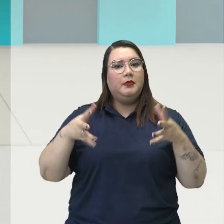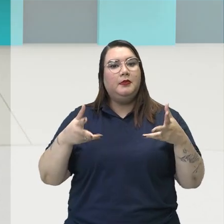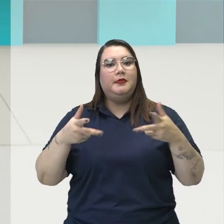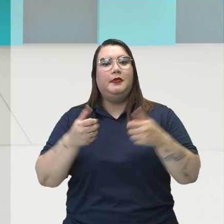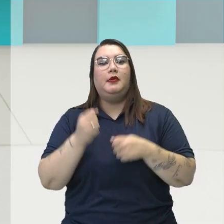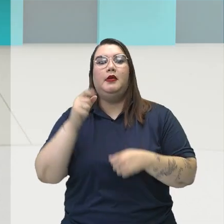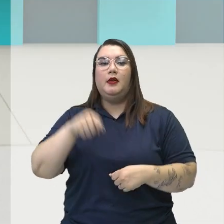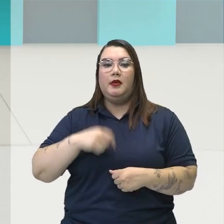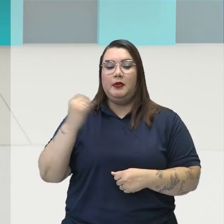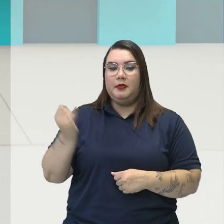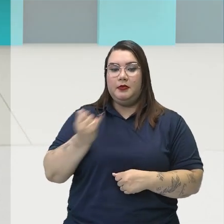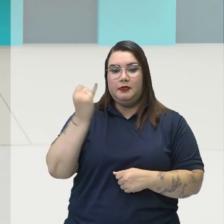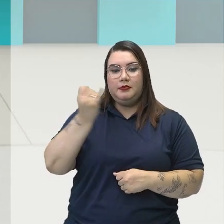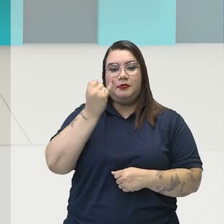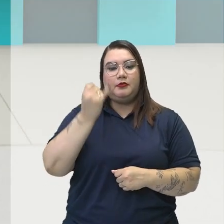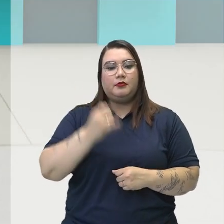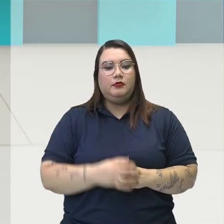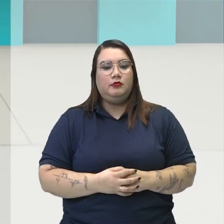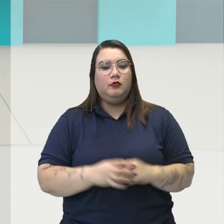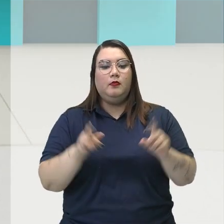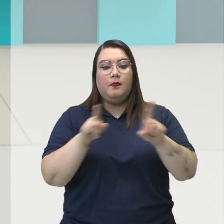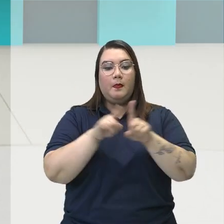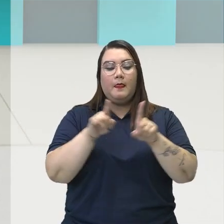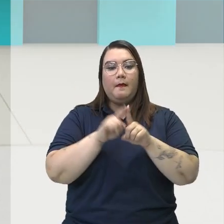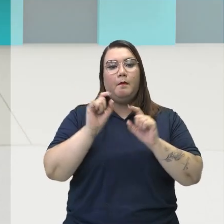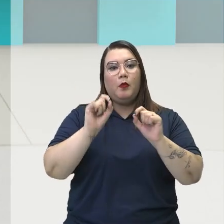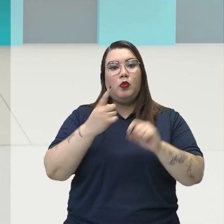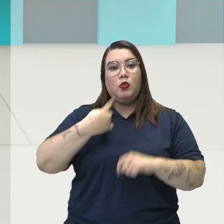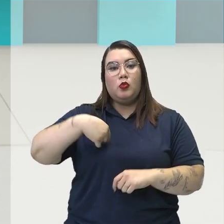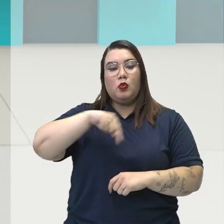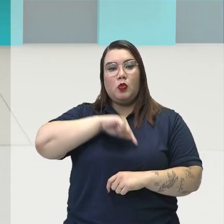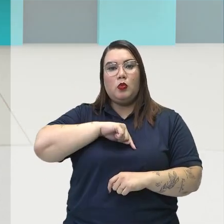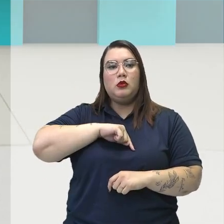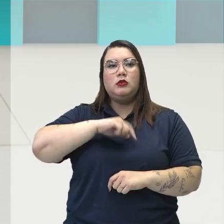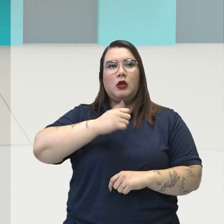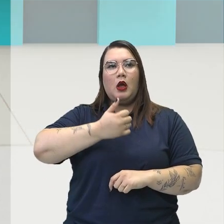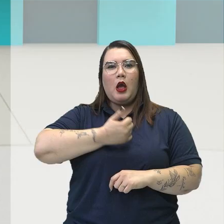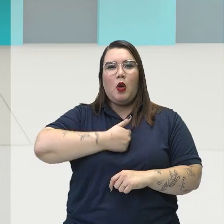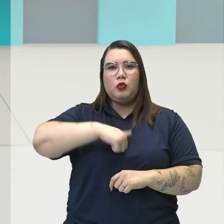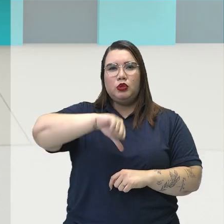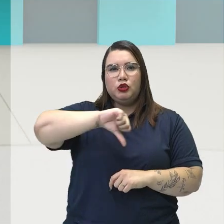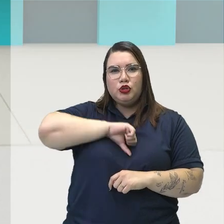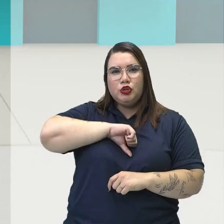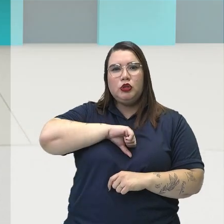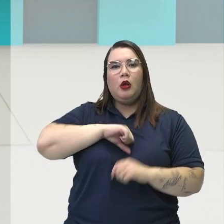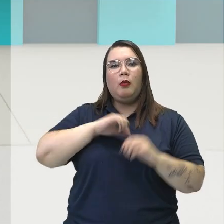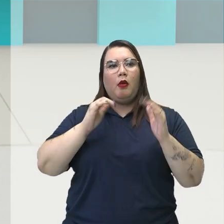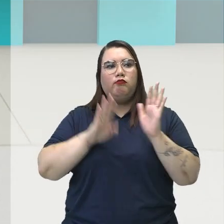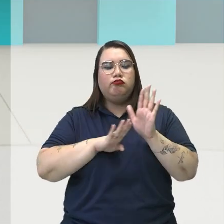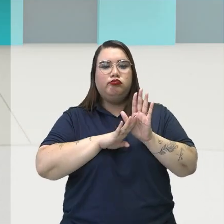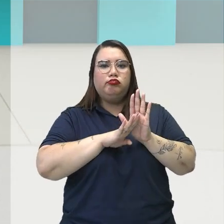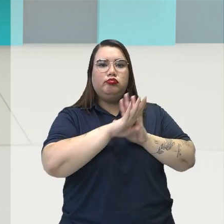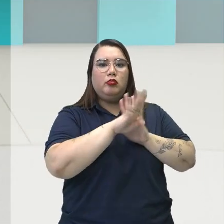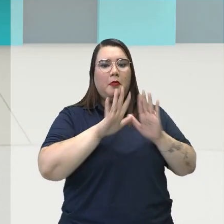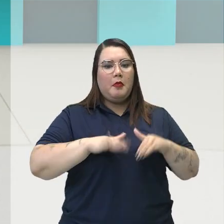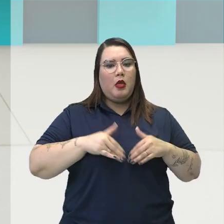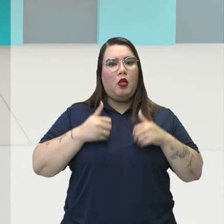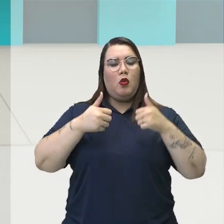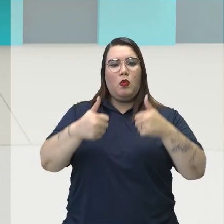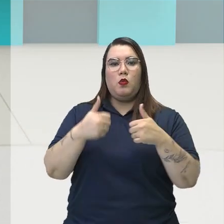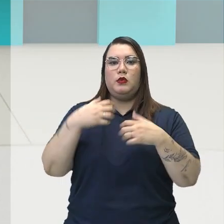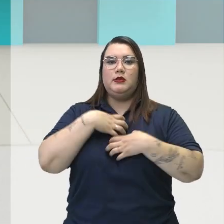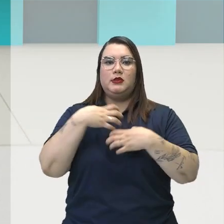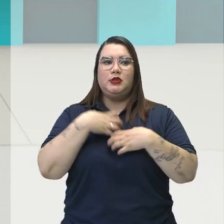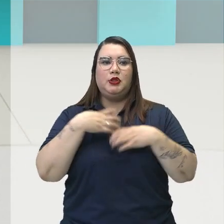muito importante. Outra questão é que aumenta a nossa autoestima e também a nossa